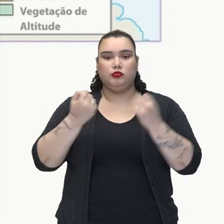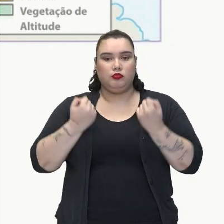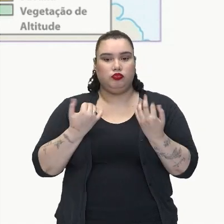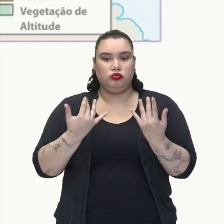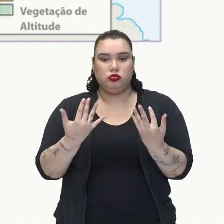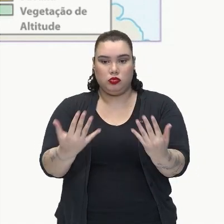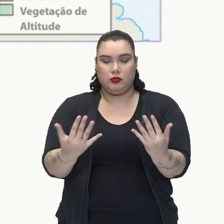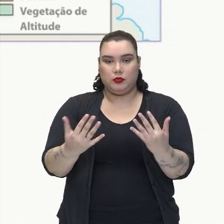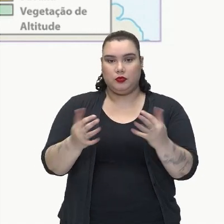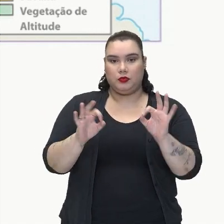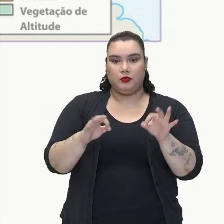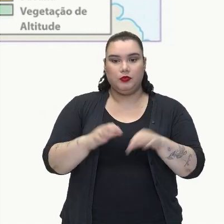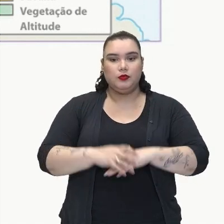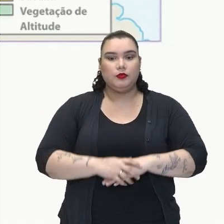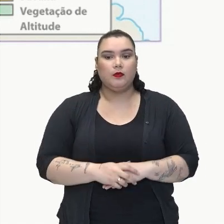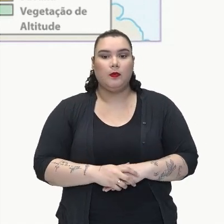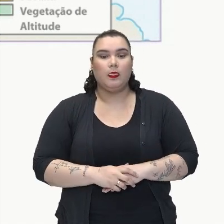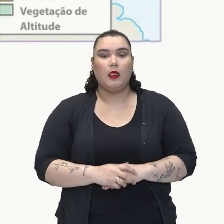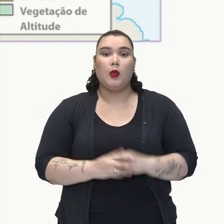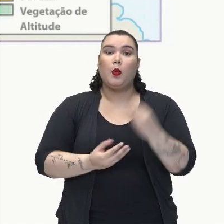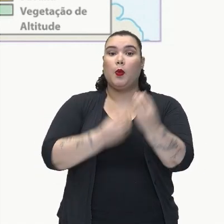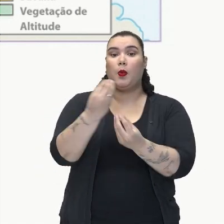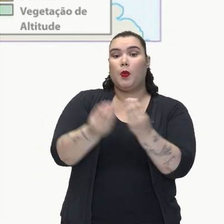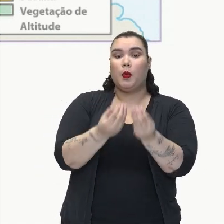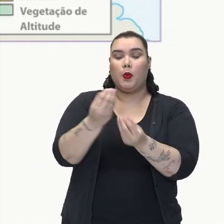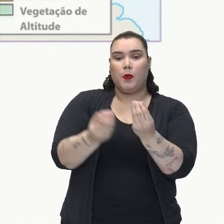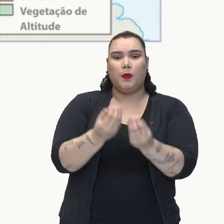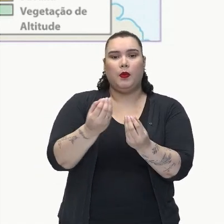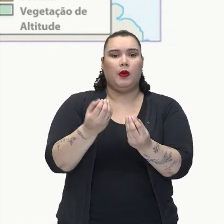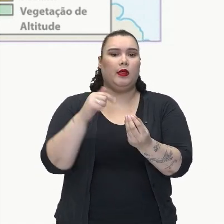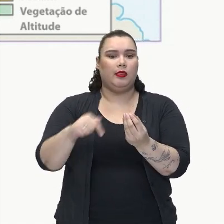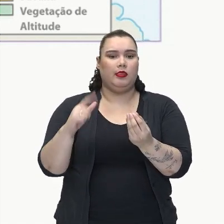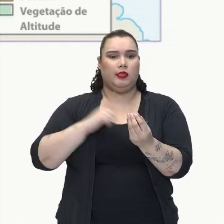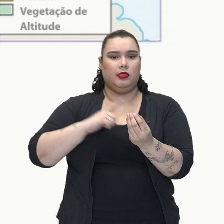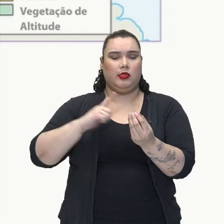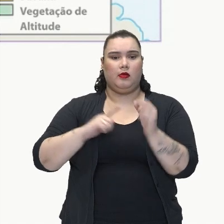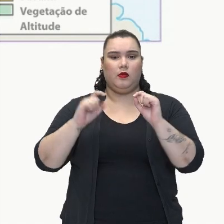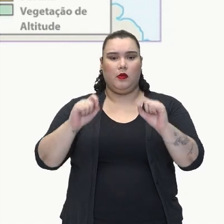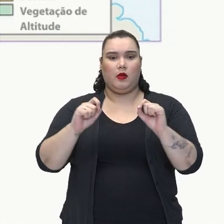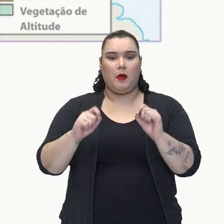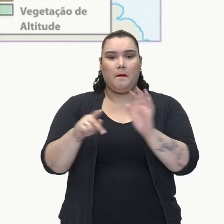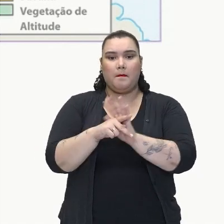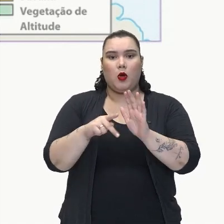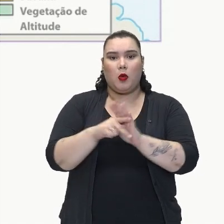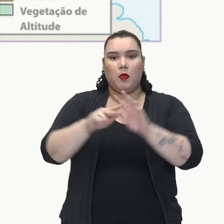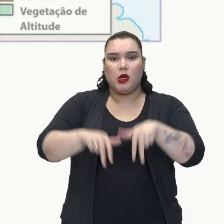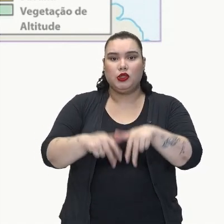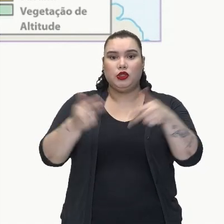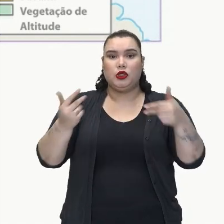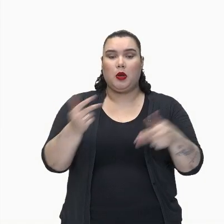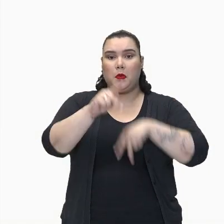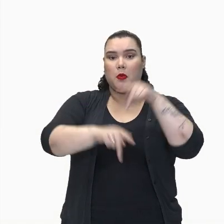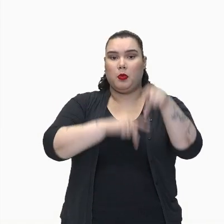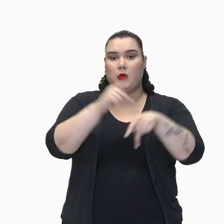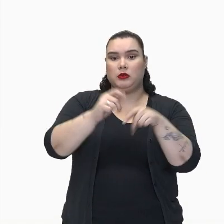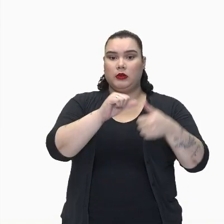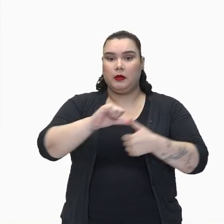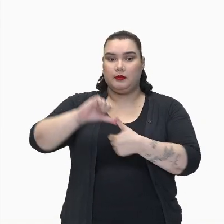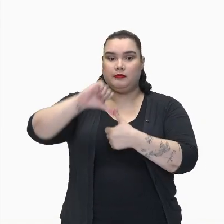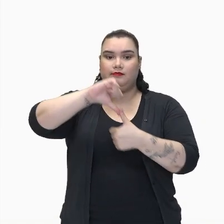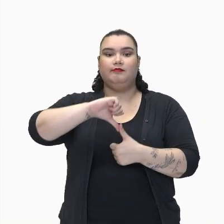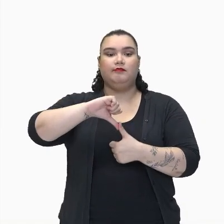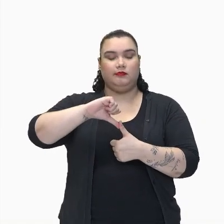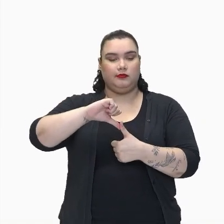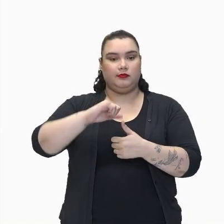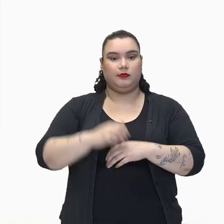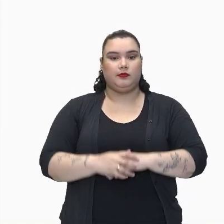vegetação. E como será que é a composição étnica da população da América